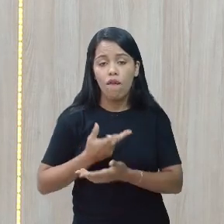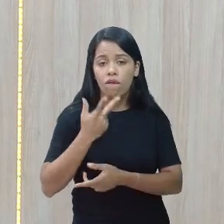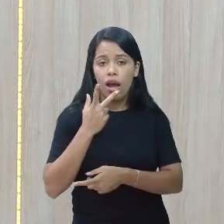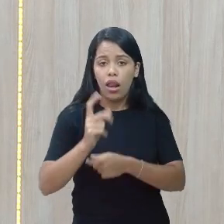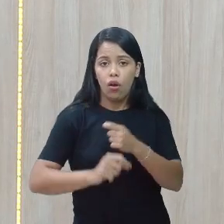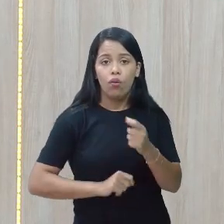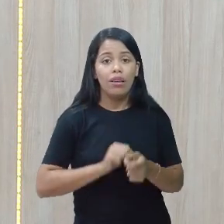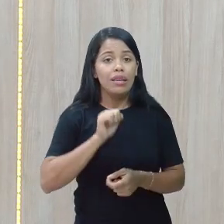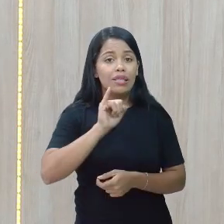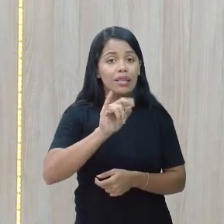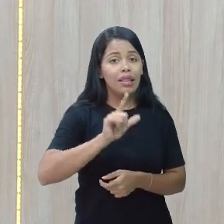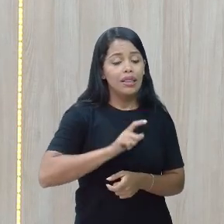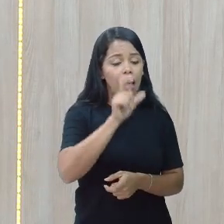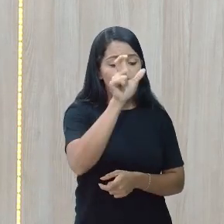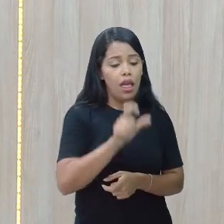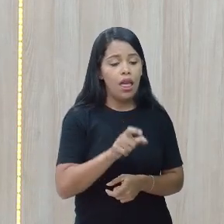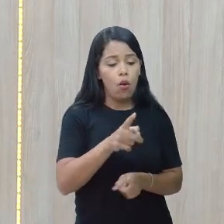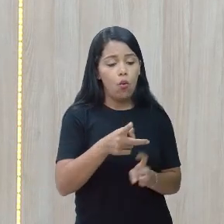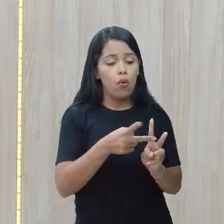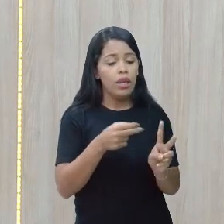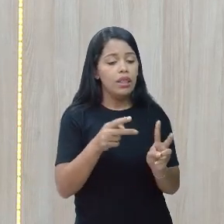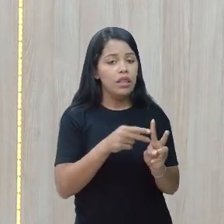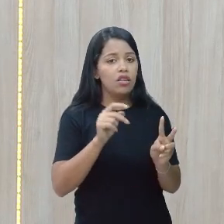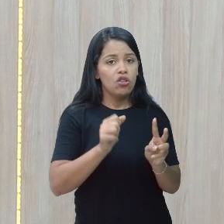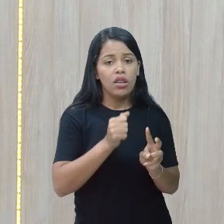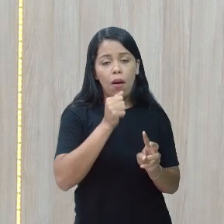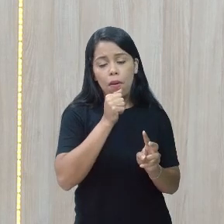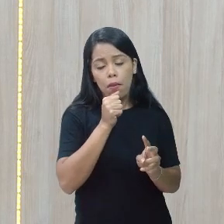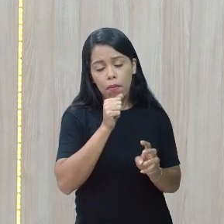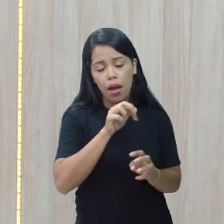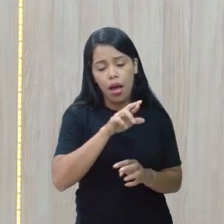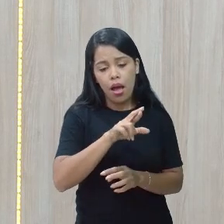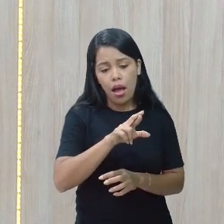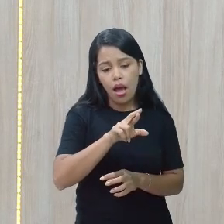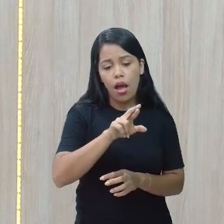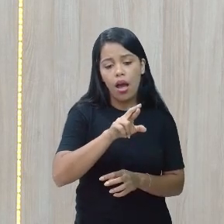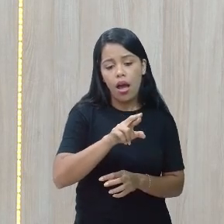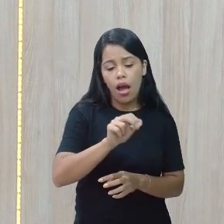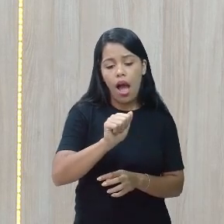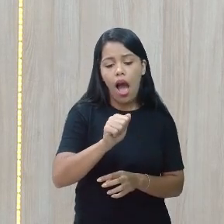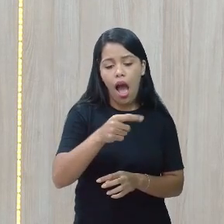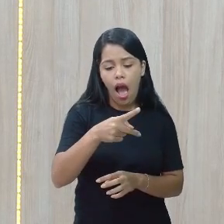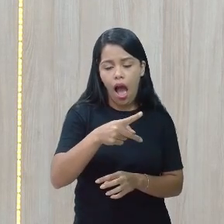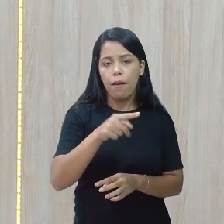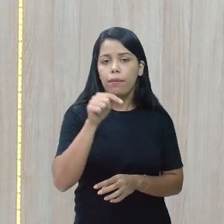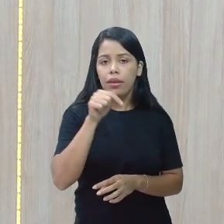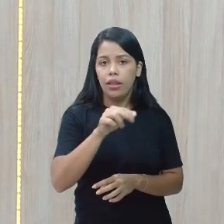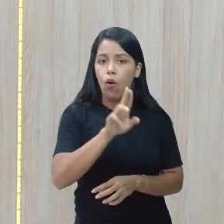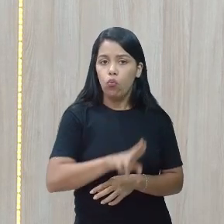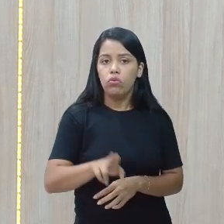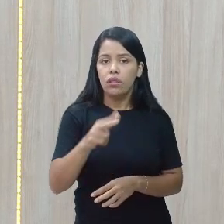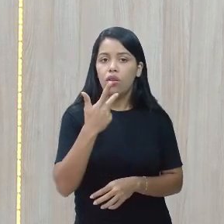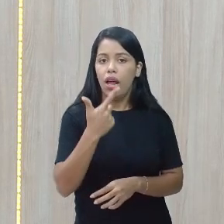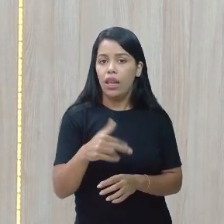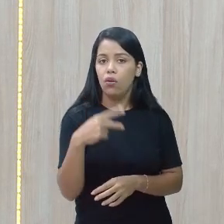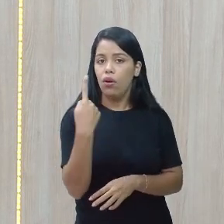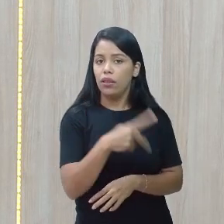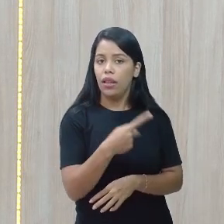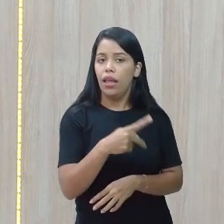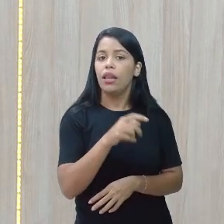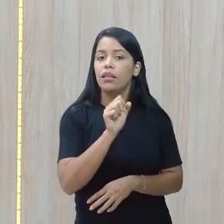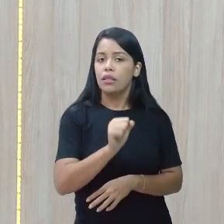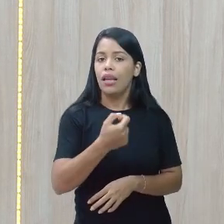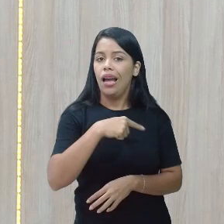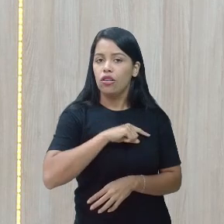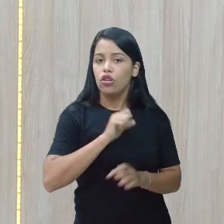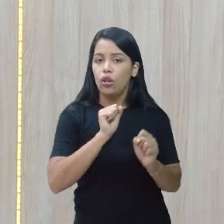um rap, mas ele estiver utilizando a língua dele, aí sim, a gente poderia